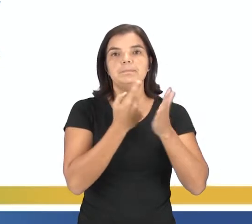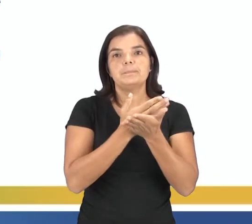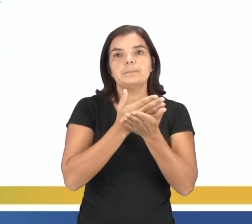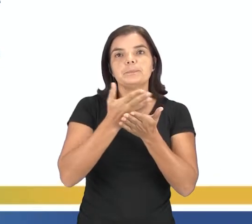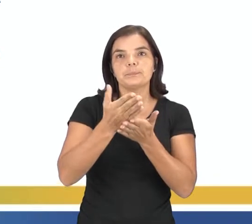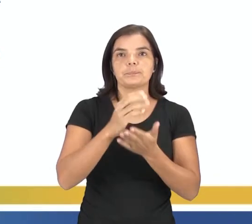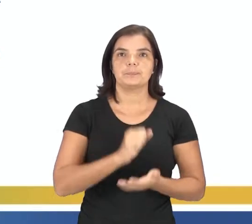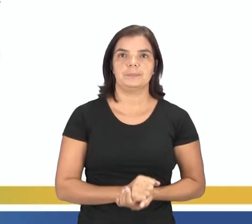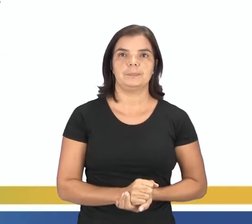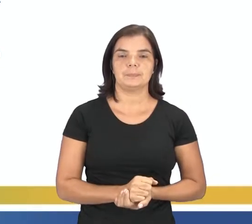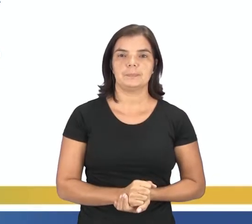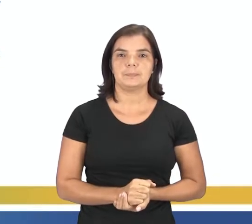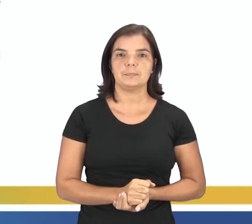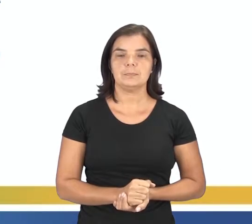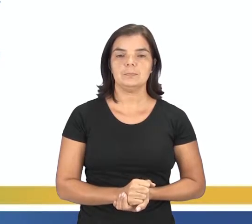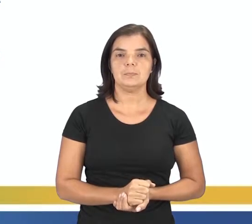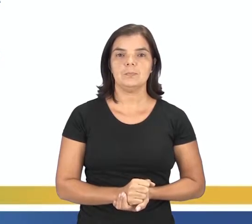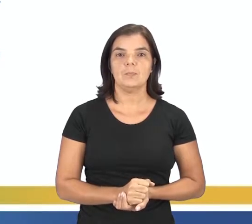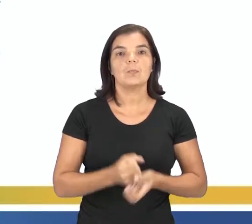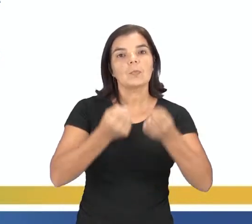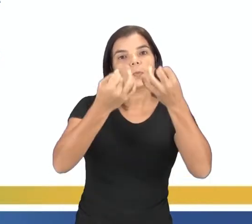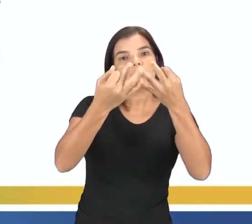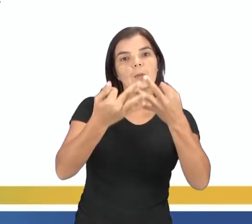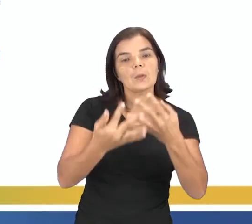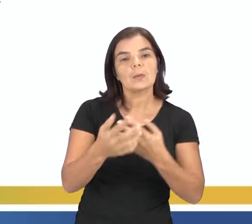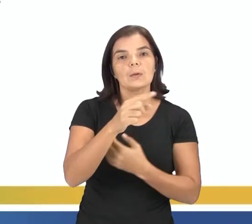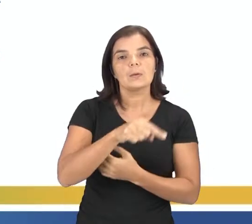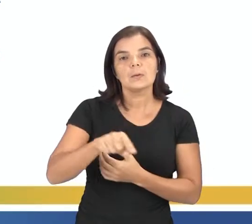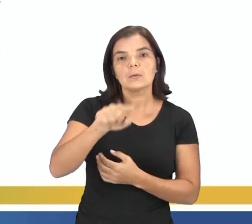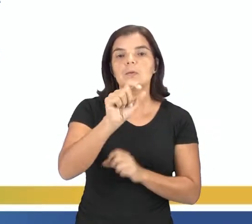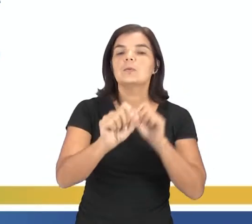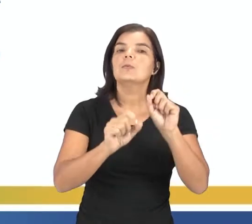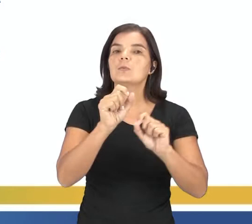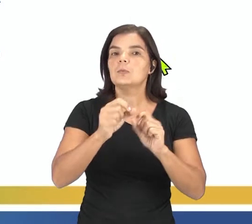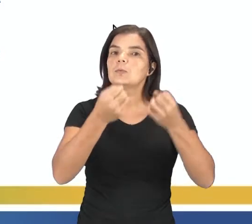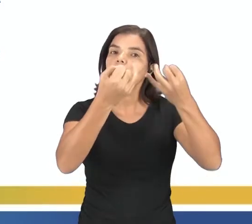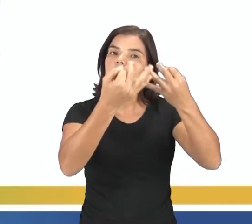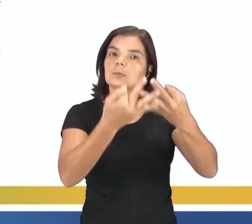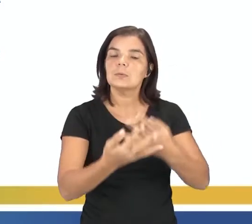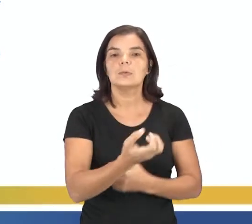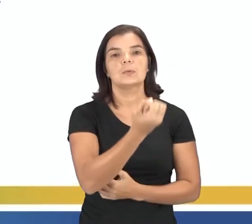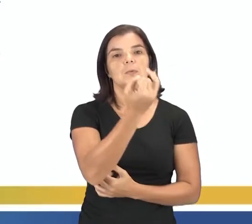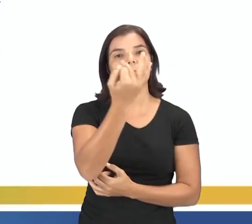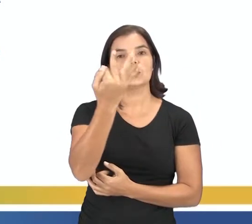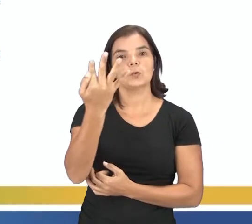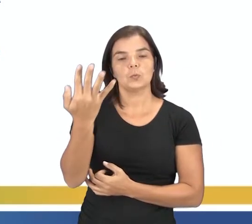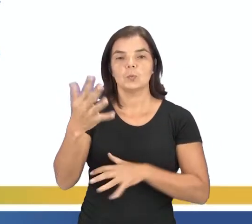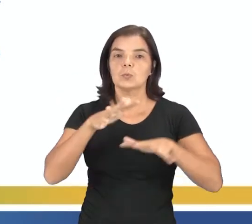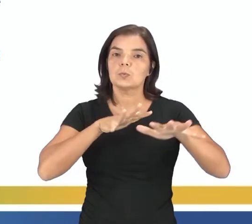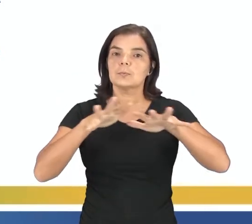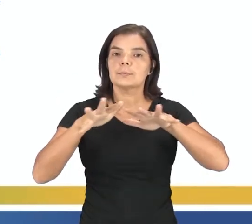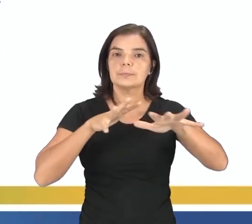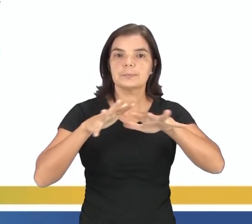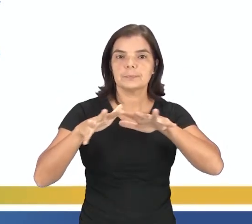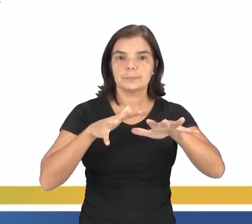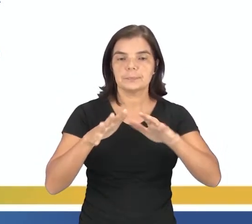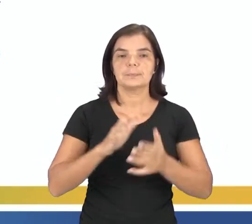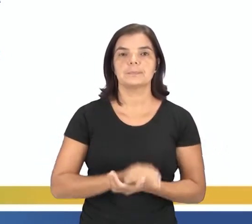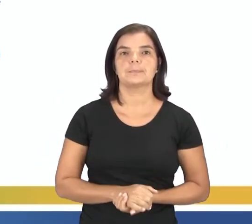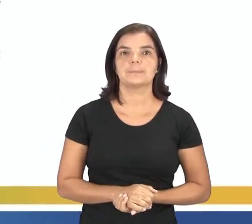início. Eu vou começar falando para vocês aí sobre o conceito de quantidade de movimento aqui,